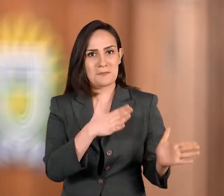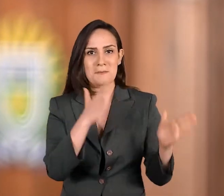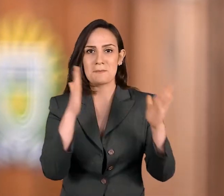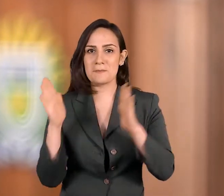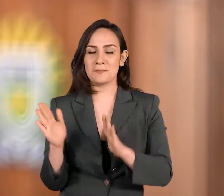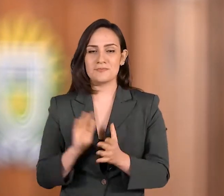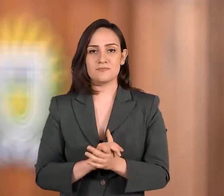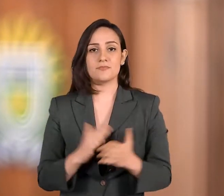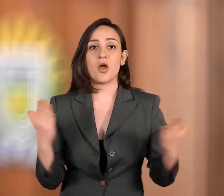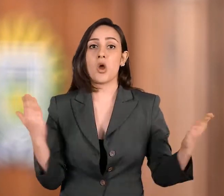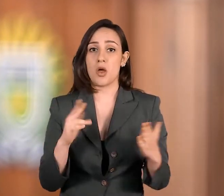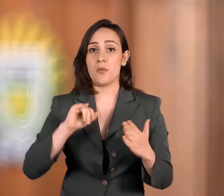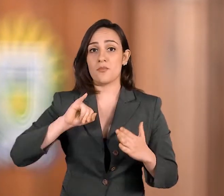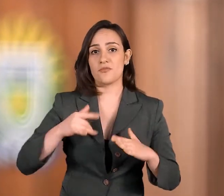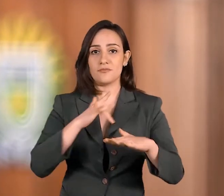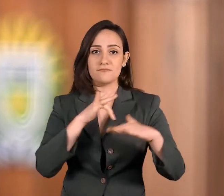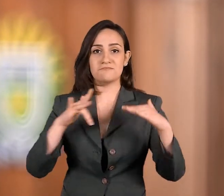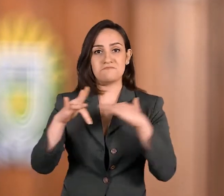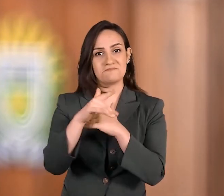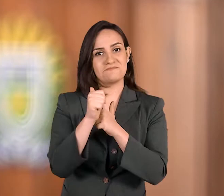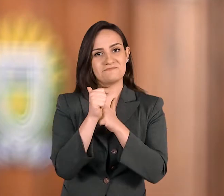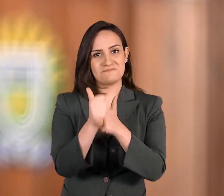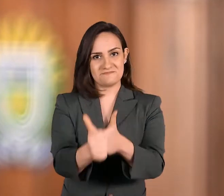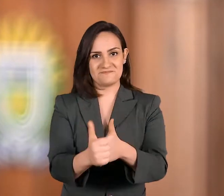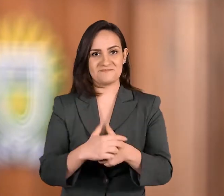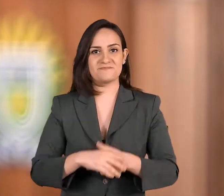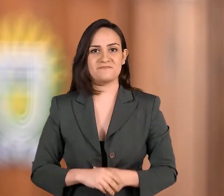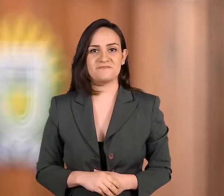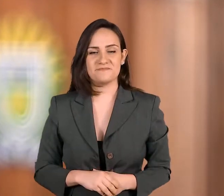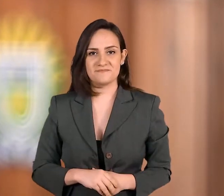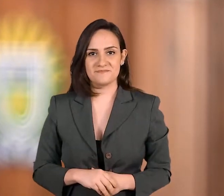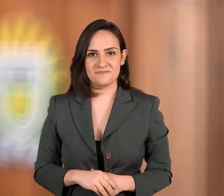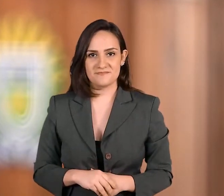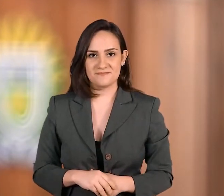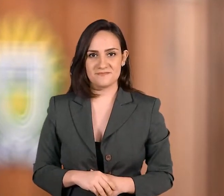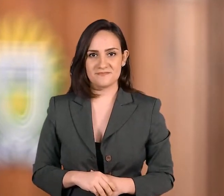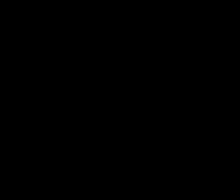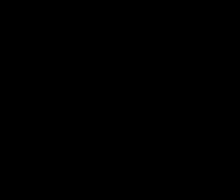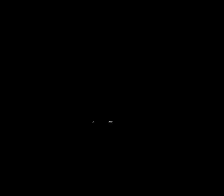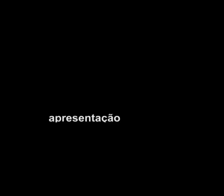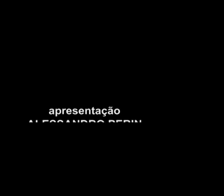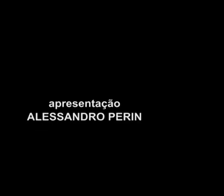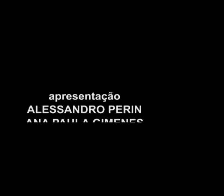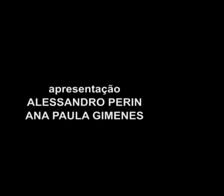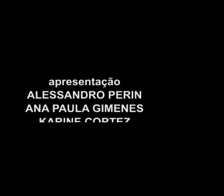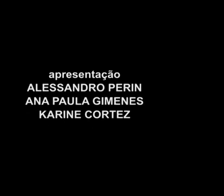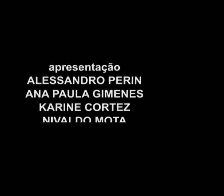Obrigada pela sua companhia. Aproveite e siga nossas mídias sociais.